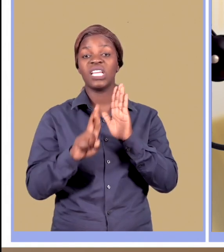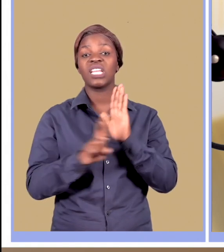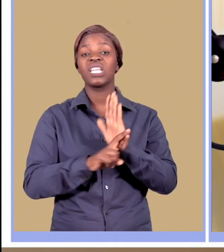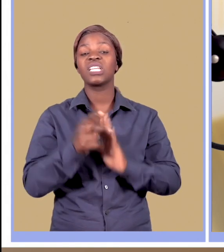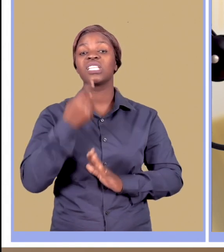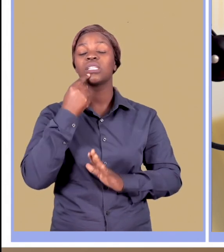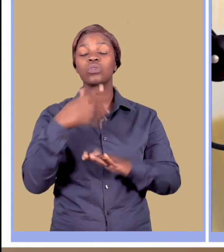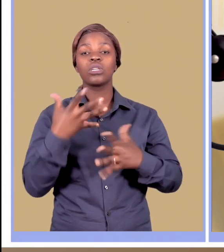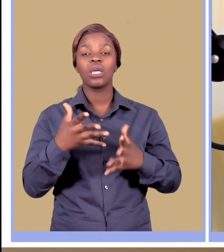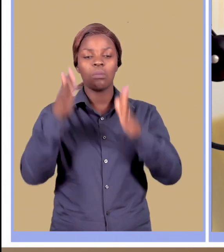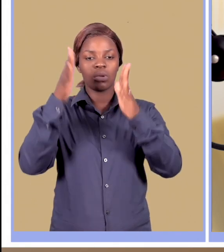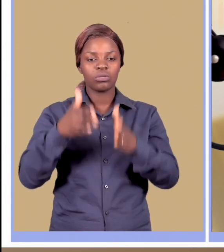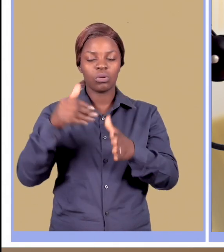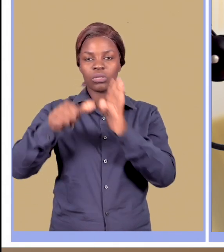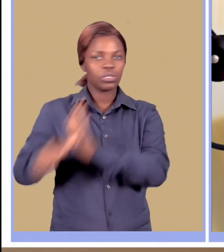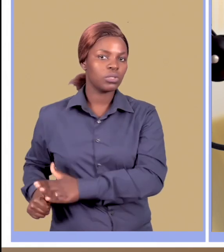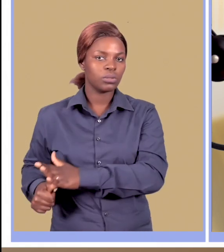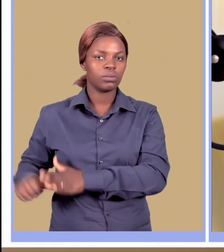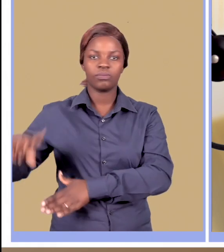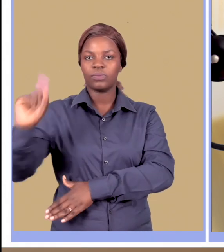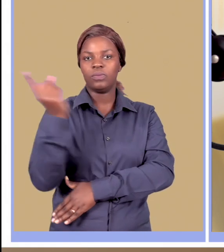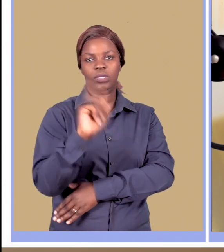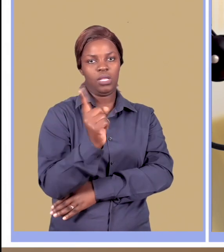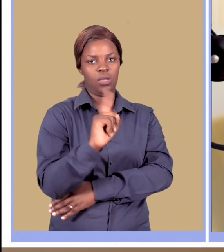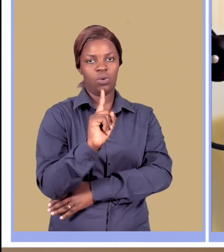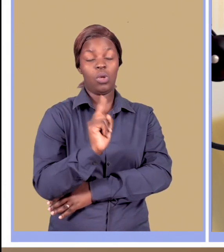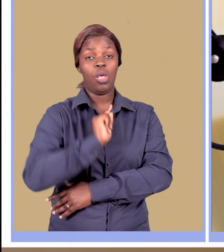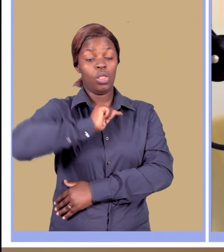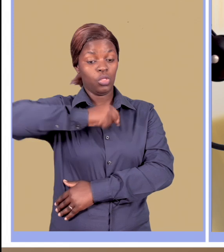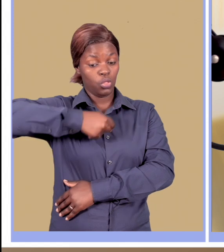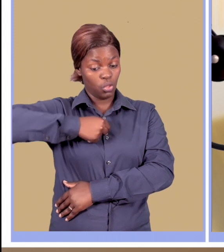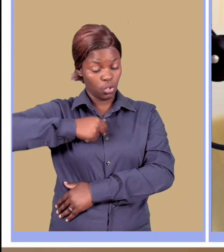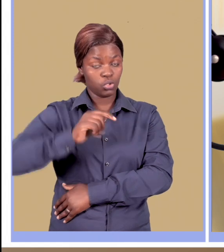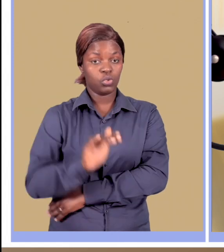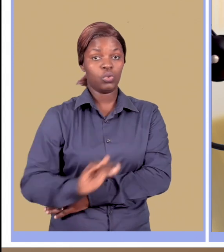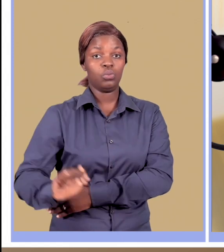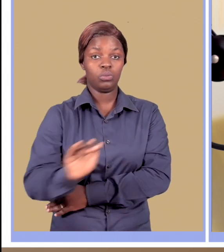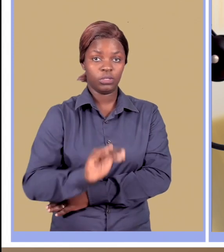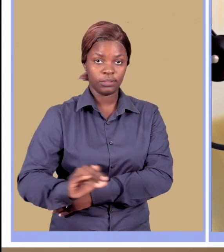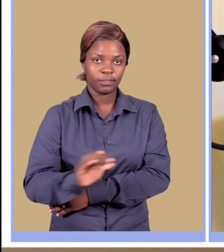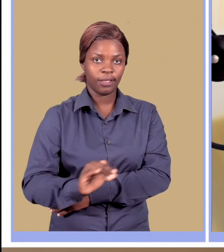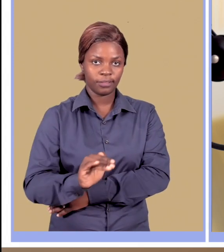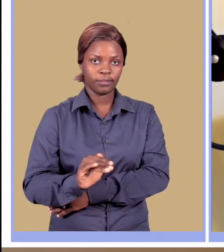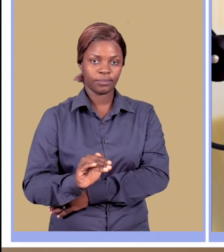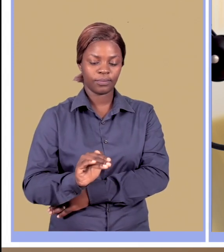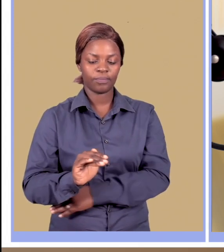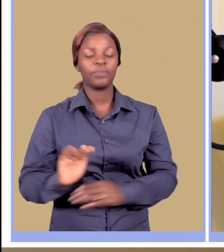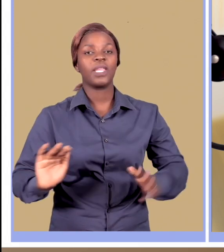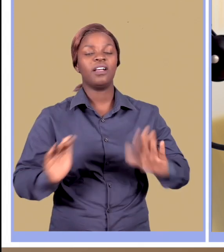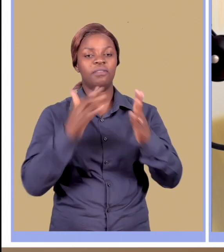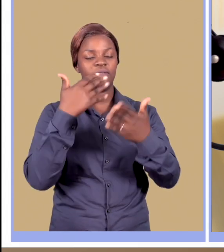para trás. Se ninguém deve ficar para trás, nós, como parte da comunidade, da